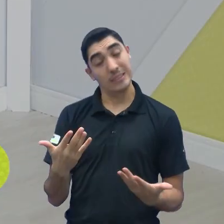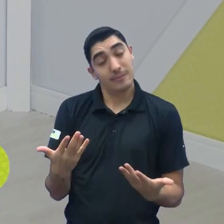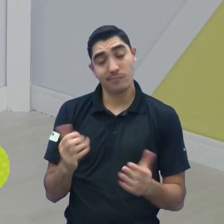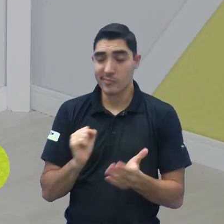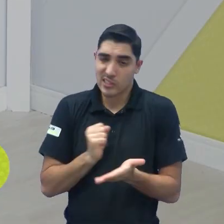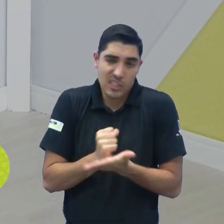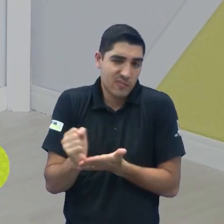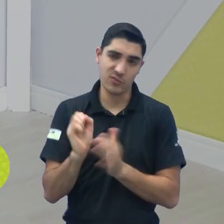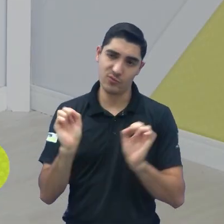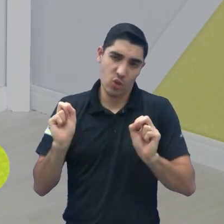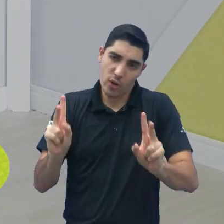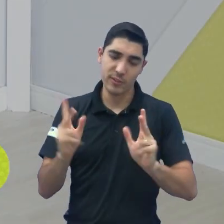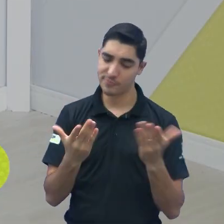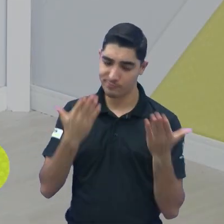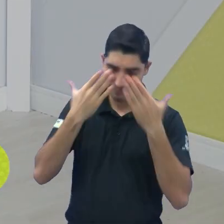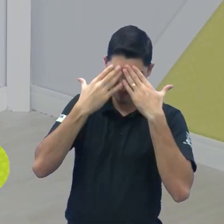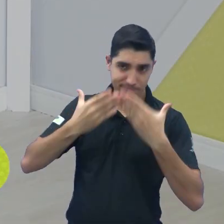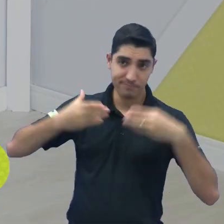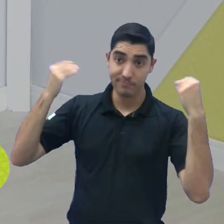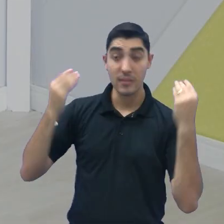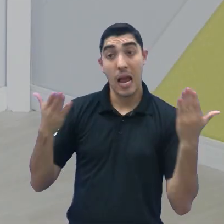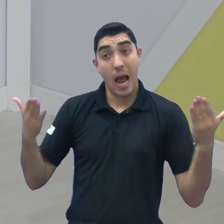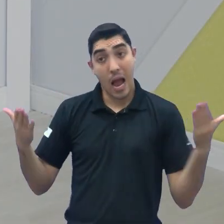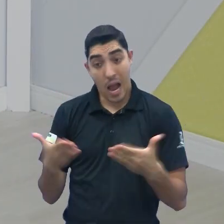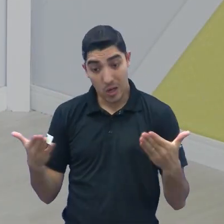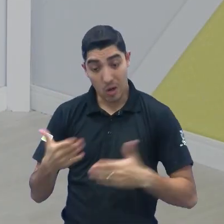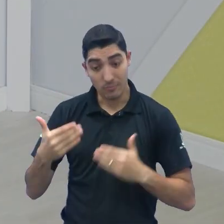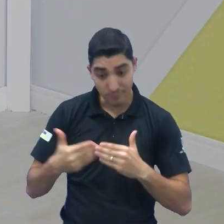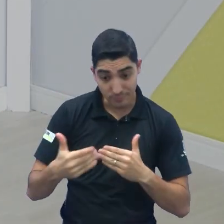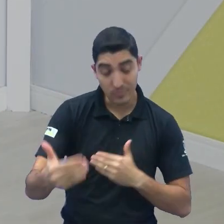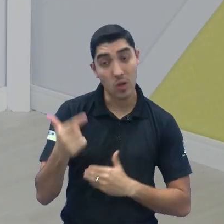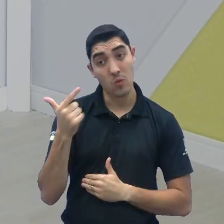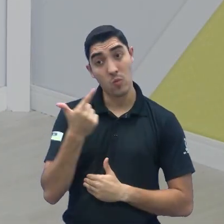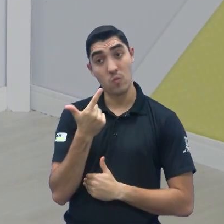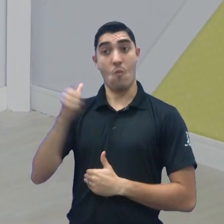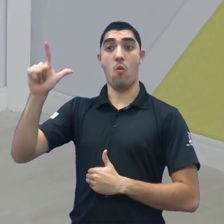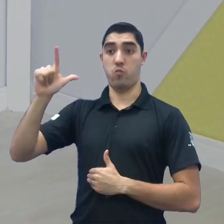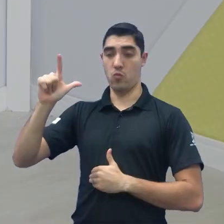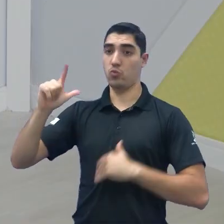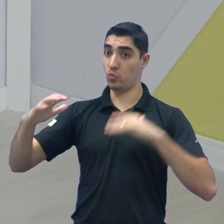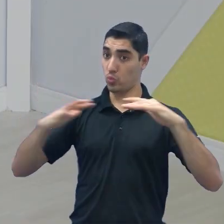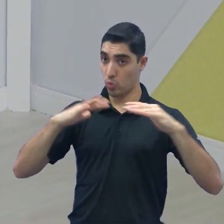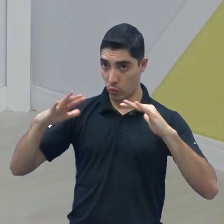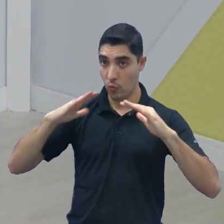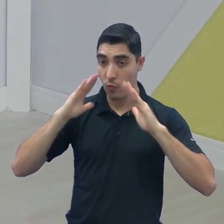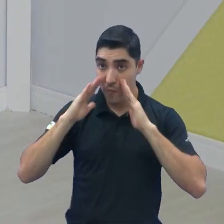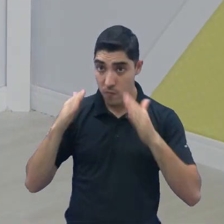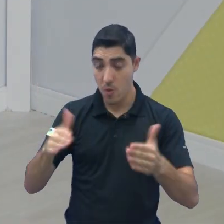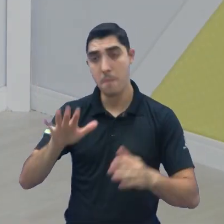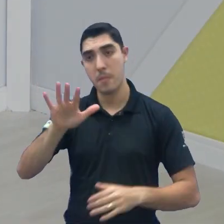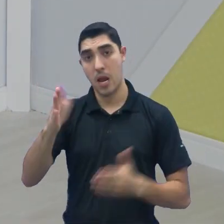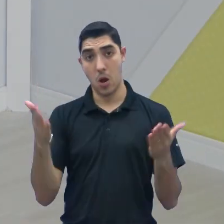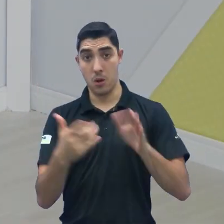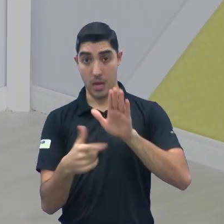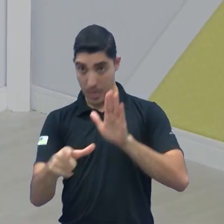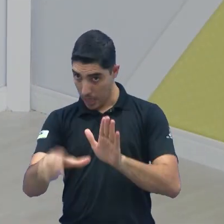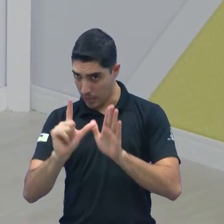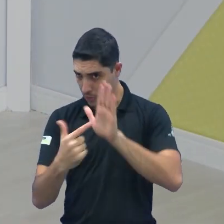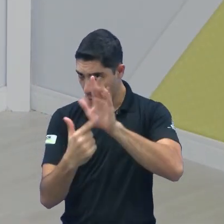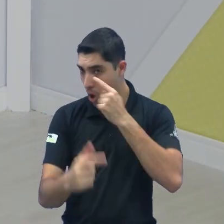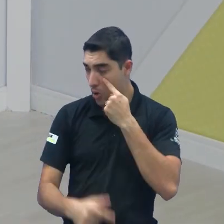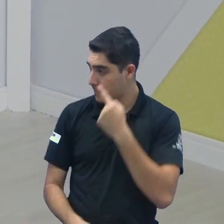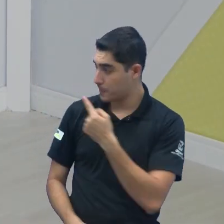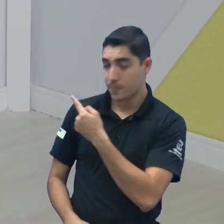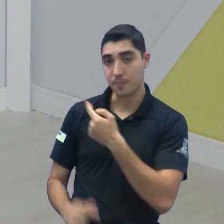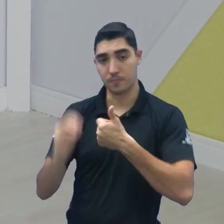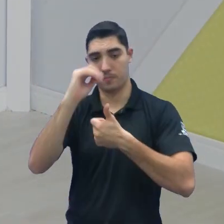o São José agora já tem um outro pensamento que a gente vai falar já já. Mas antes disso, Matheus, coloca pra gente aqui, por favor, a classificação do NBB, só pra gente ver